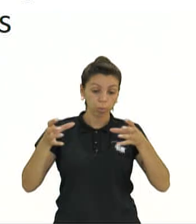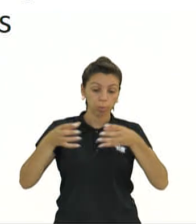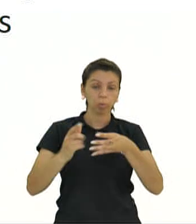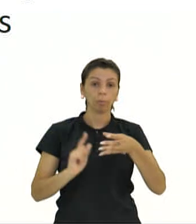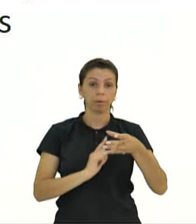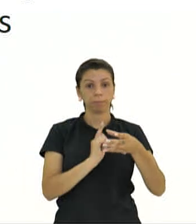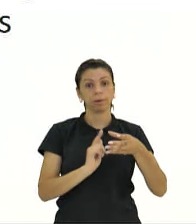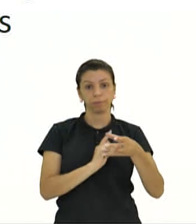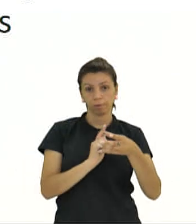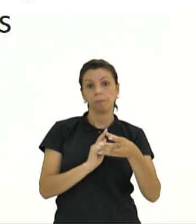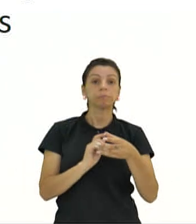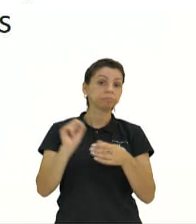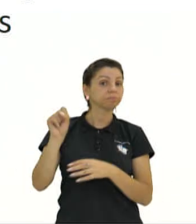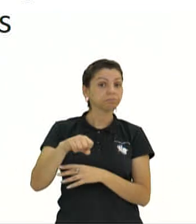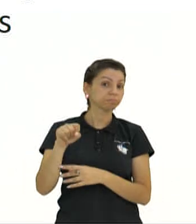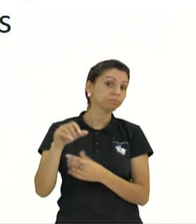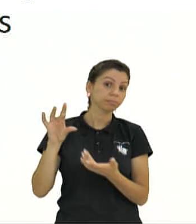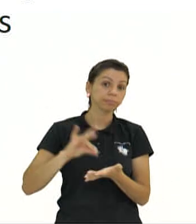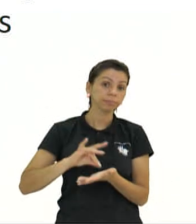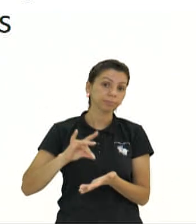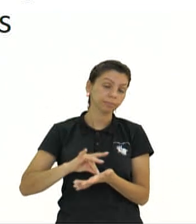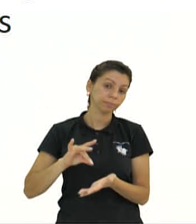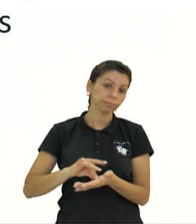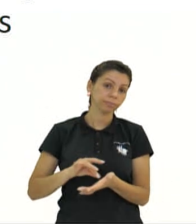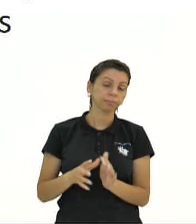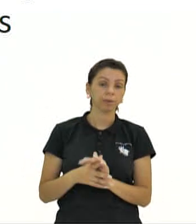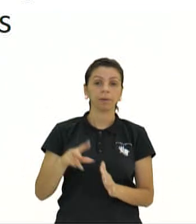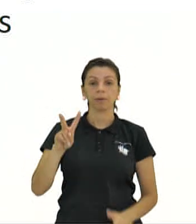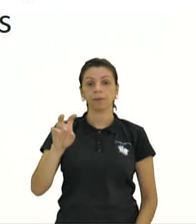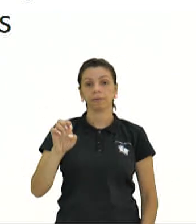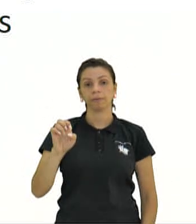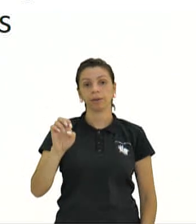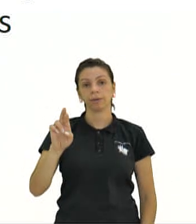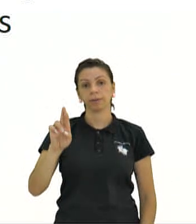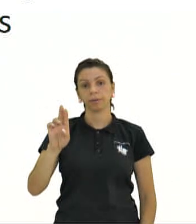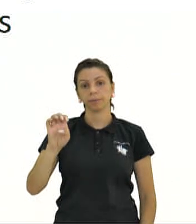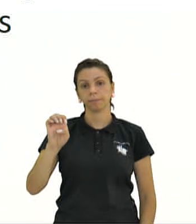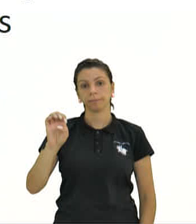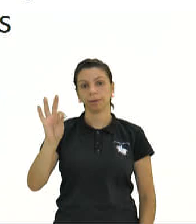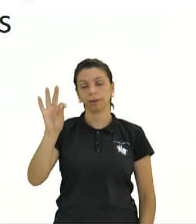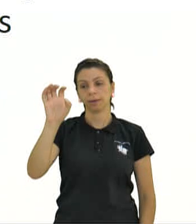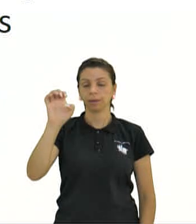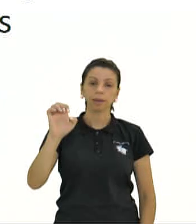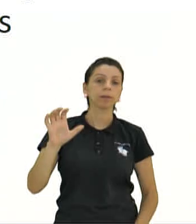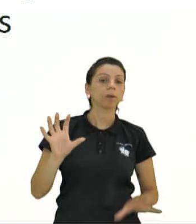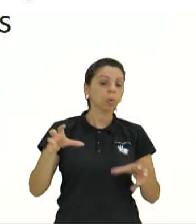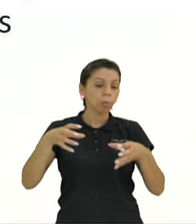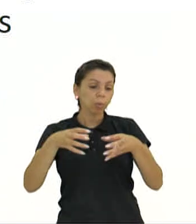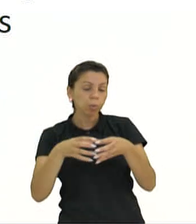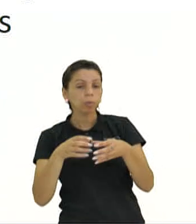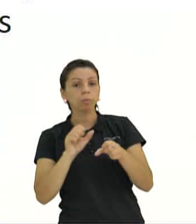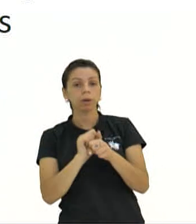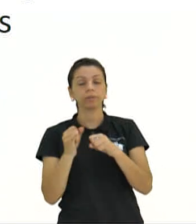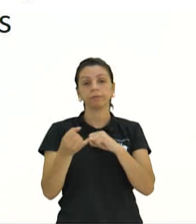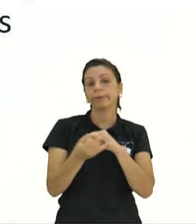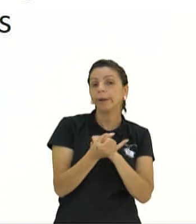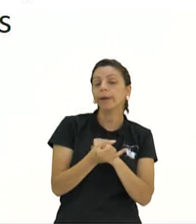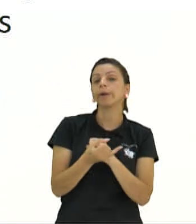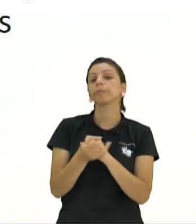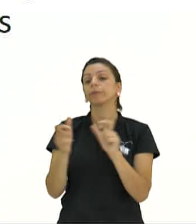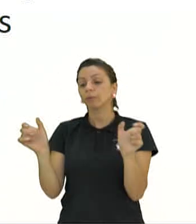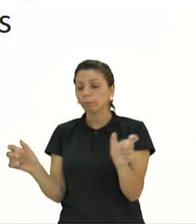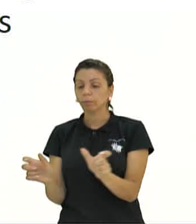palavras? Sim, isso é verdade. Lá no verbete pode estar indicando se é um advérbio, se é uma conjunção, se é